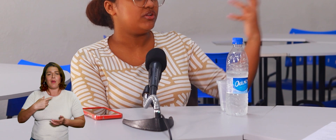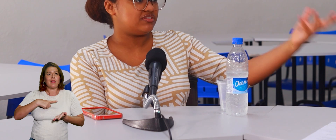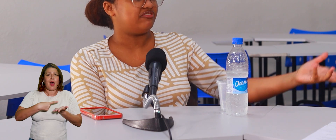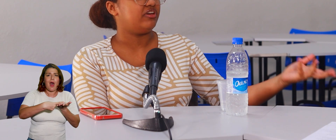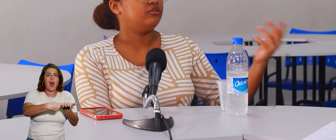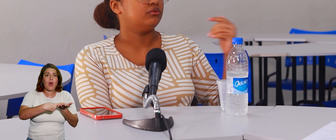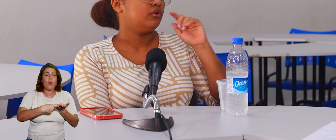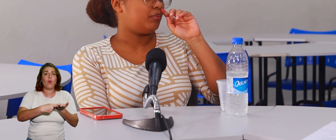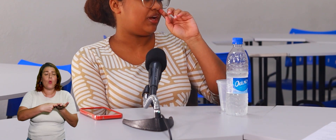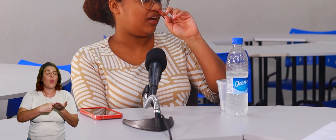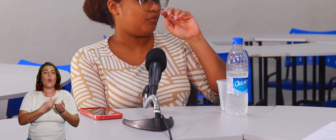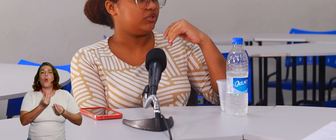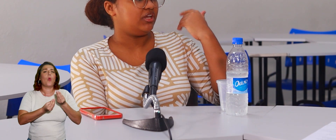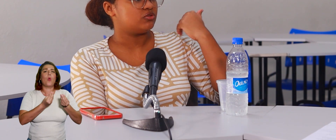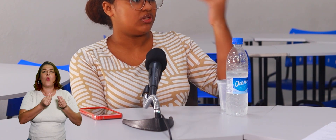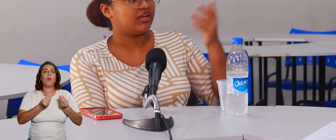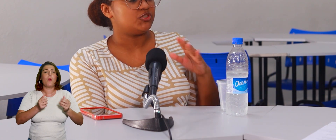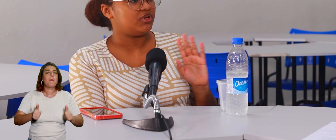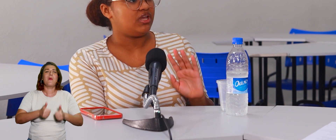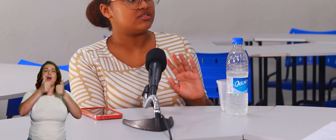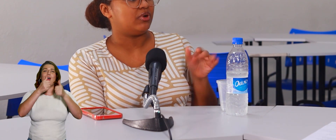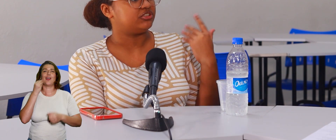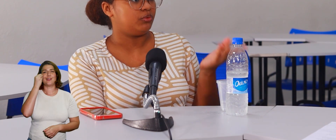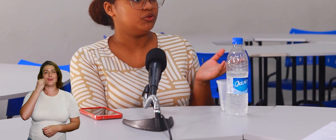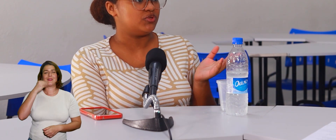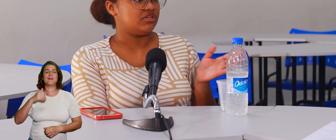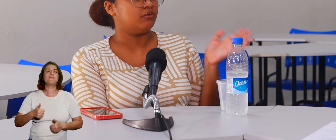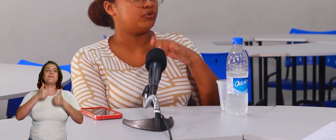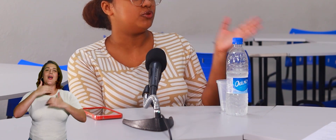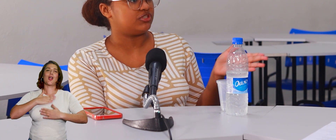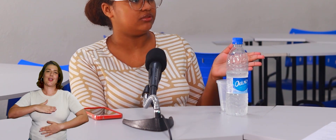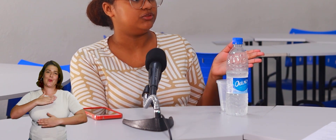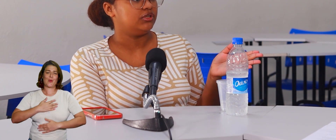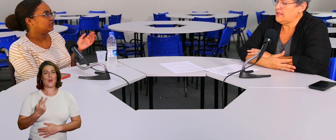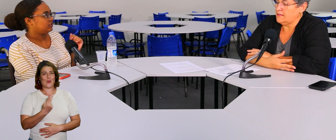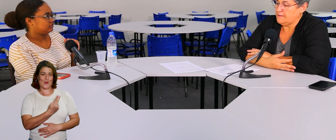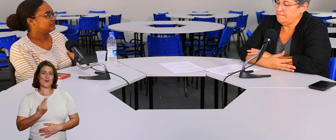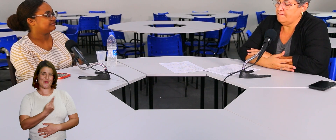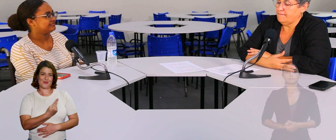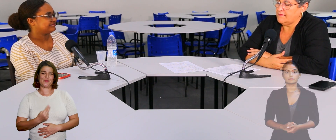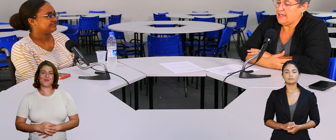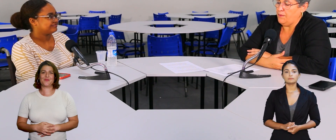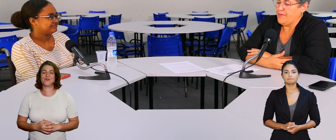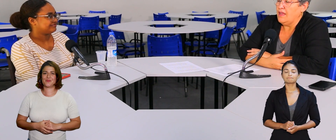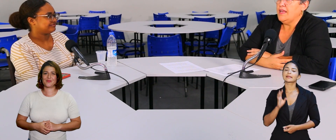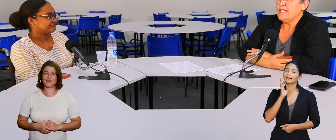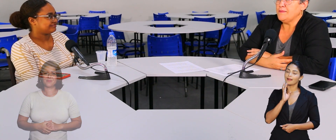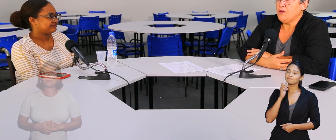que pode ser feito para poder tornar aquela experiência o mais tranquilo possível para os dois lados. Bacana.